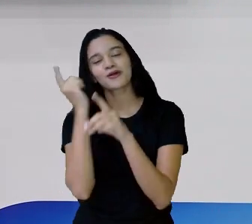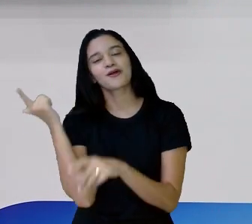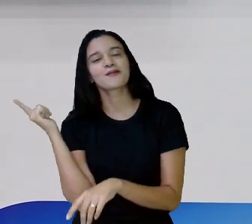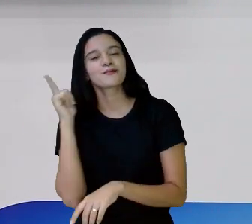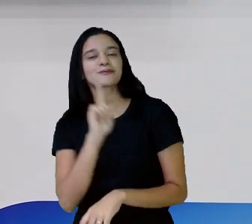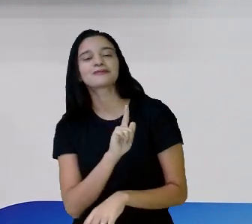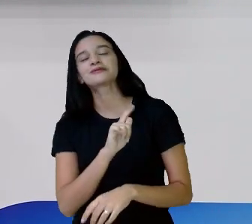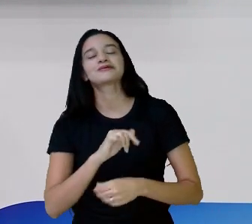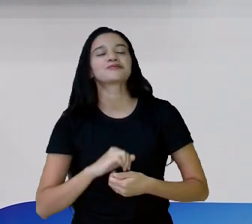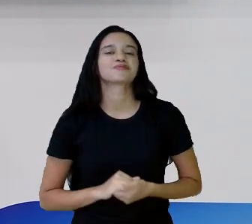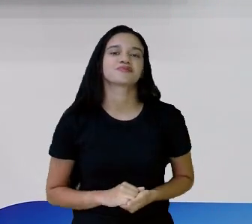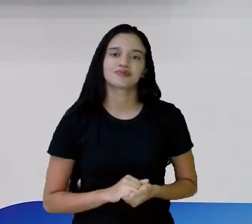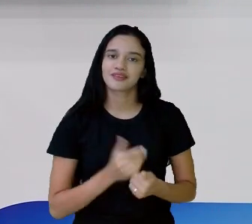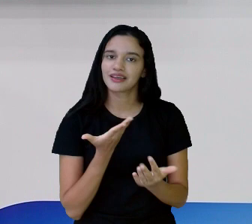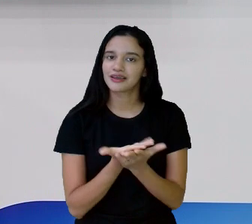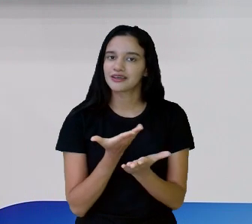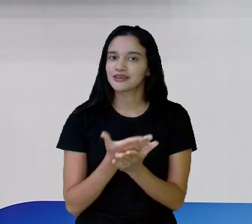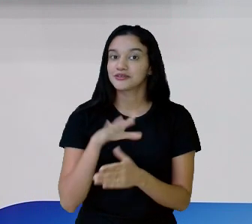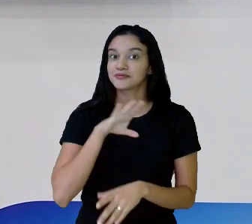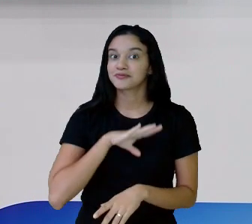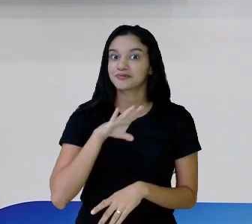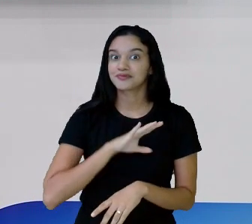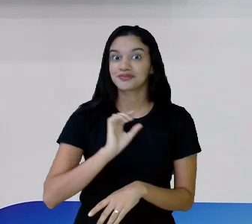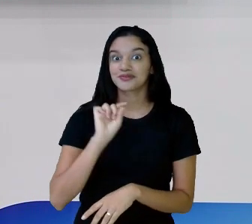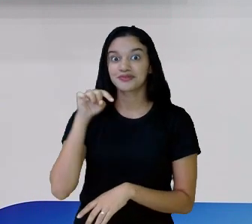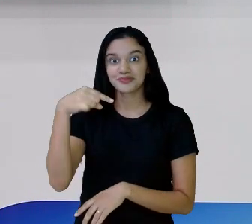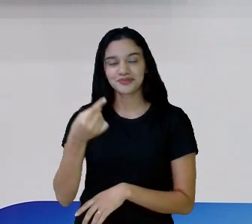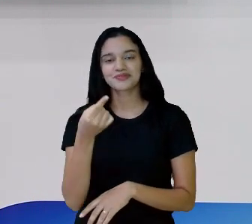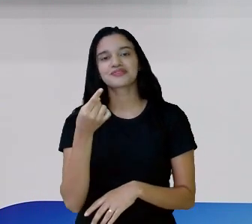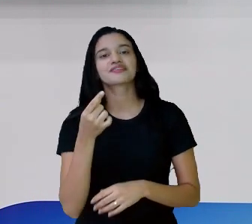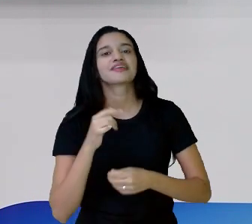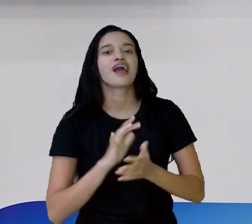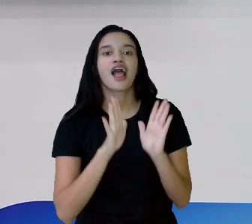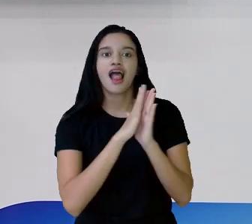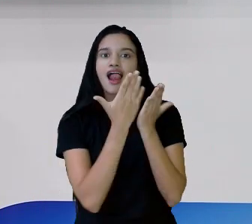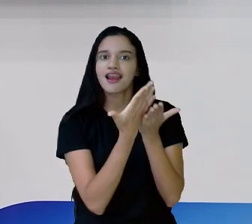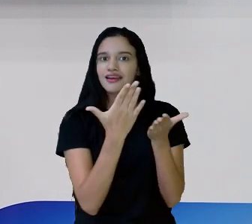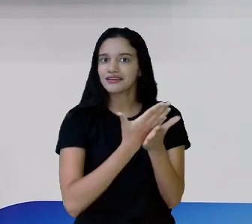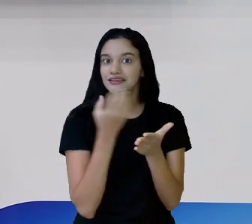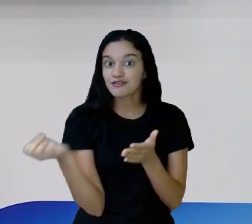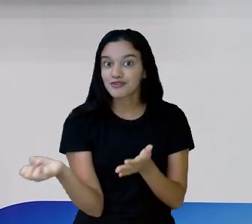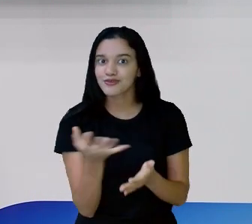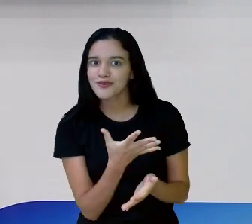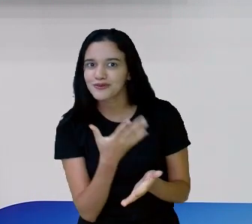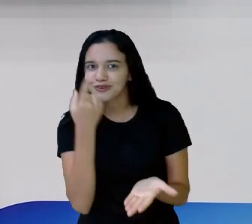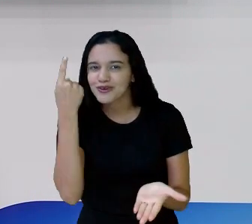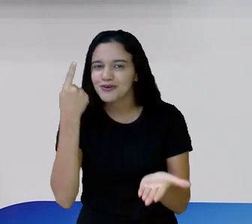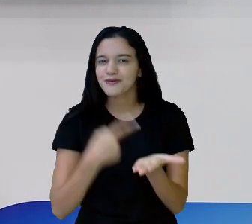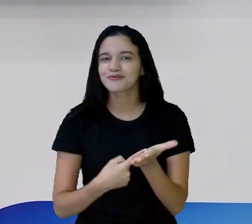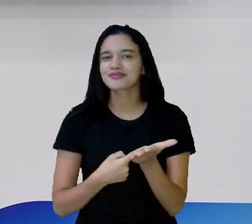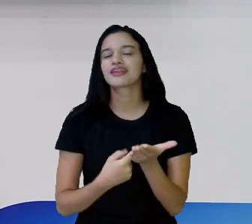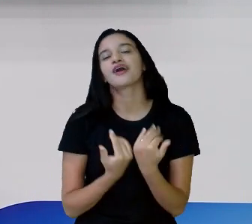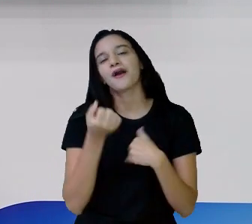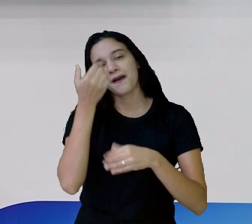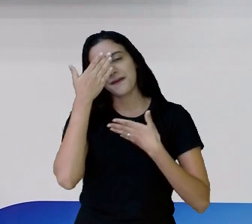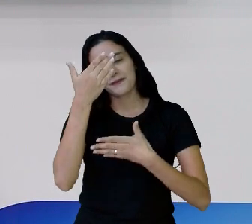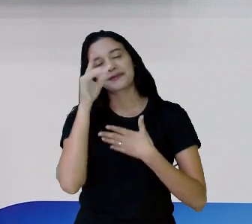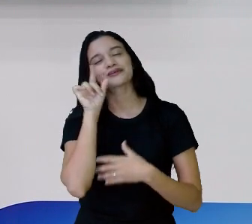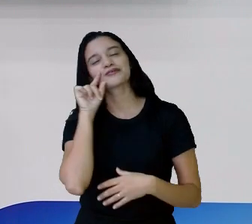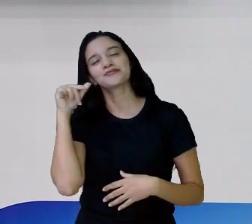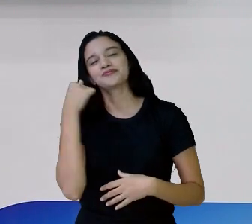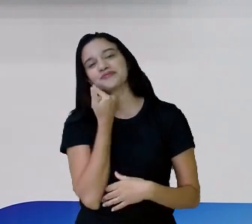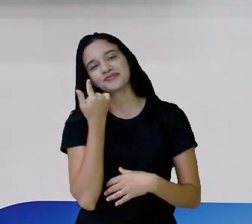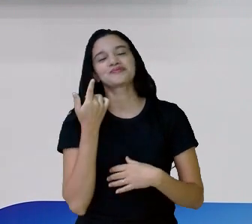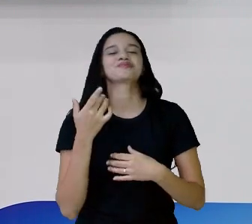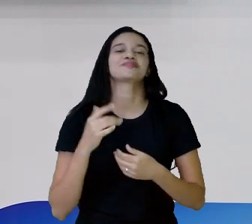novamente em mais uma aula de língua portuguesa na próxima aula, livro novo, tá bom? Tá combinado assim? Obrigada, Midian,